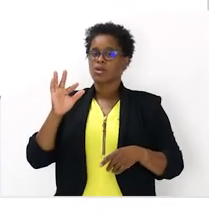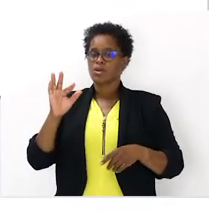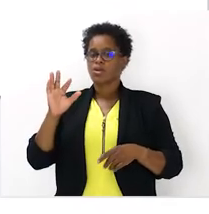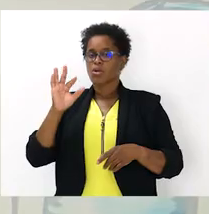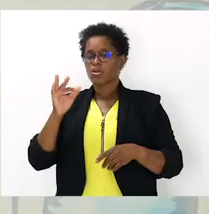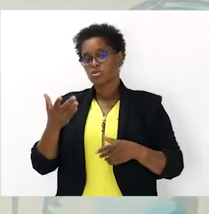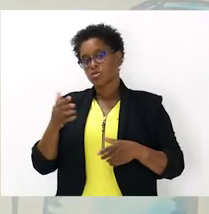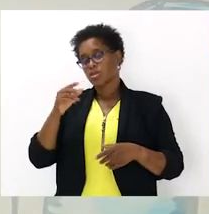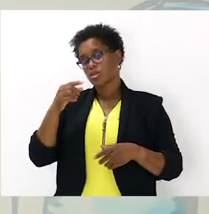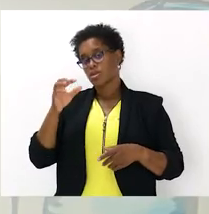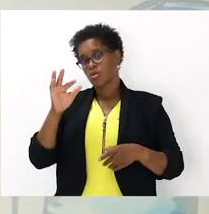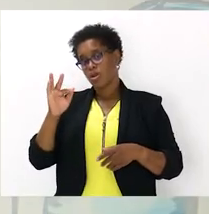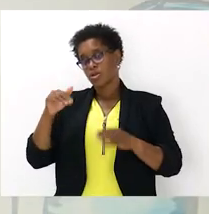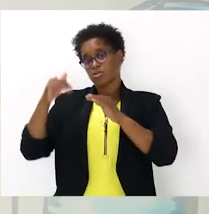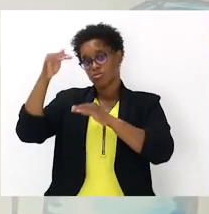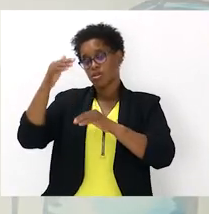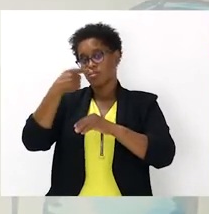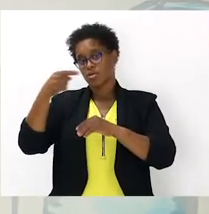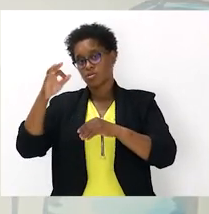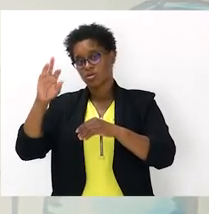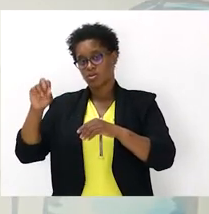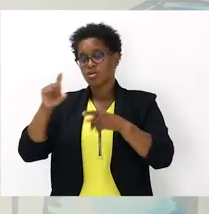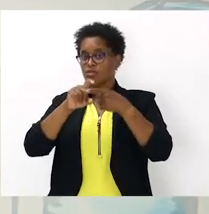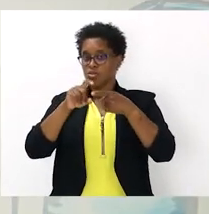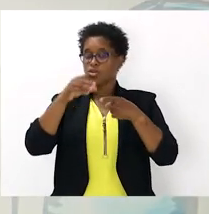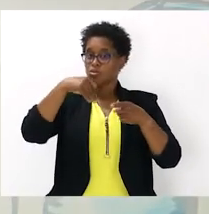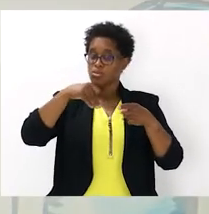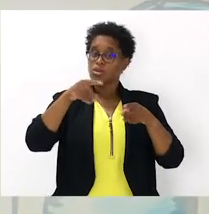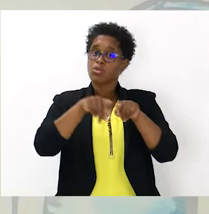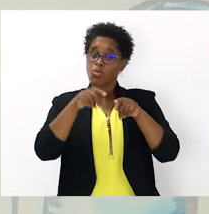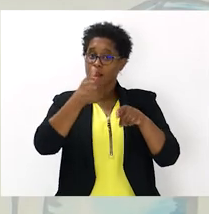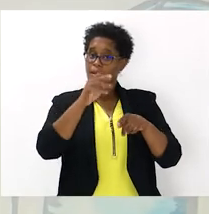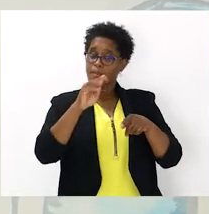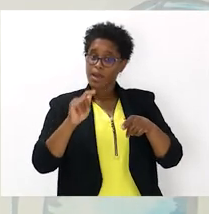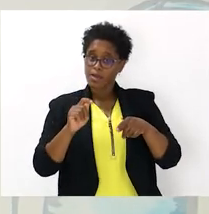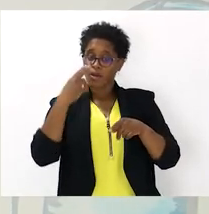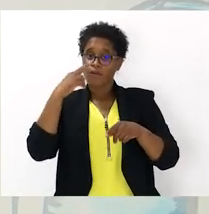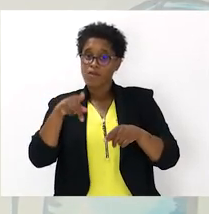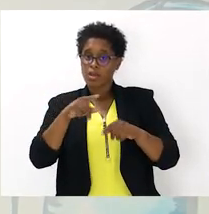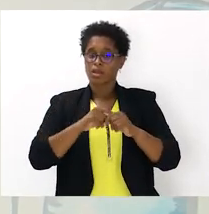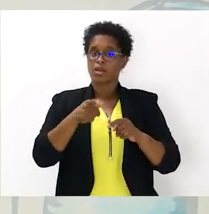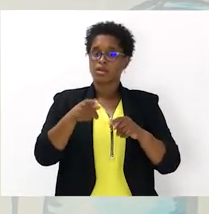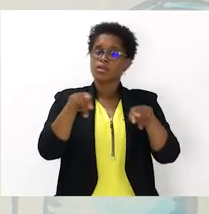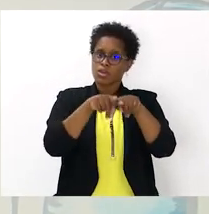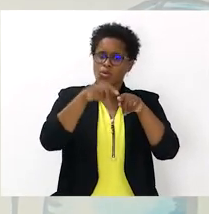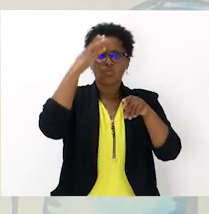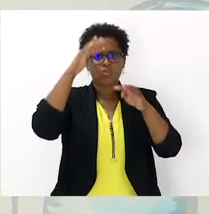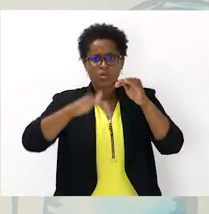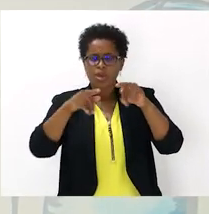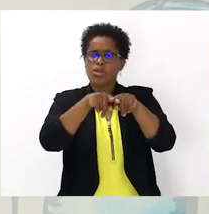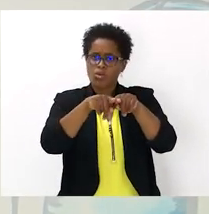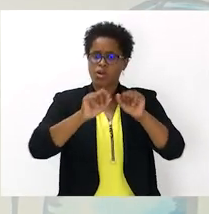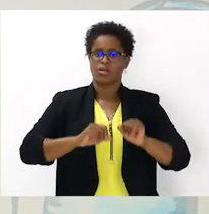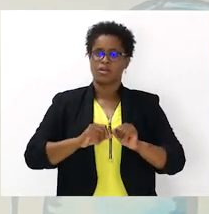48. Estamos perante divisão de potência. Com a mesma base, vamos ver aqui, olha, a mesma